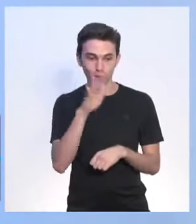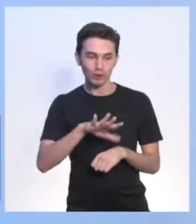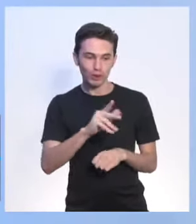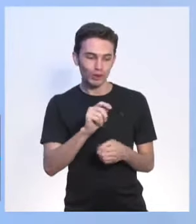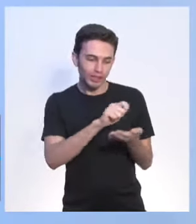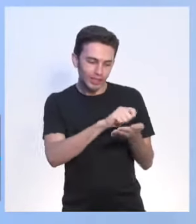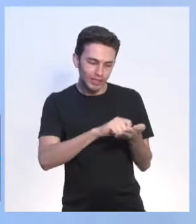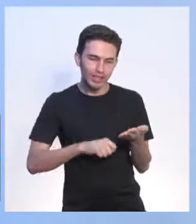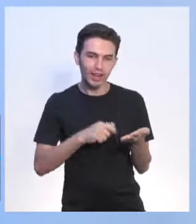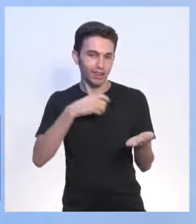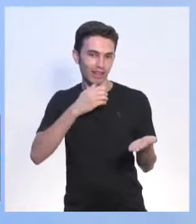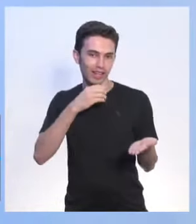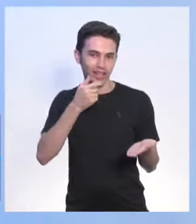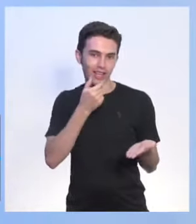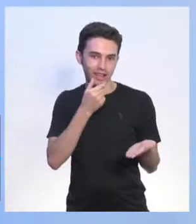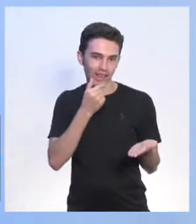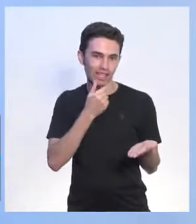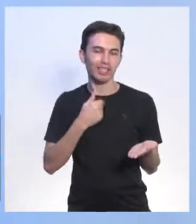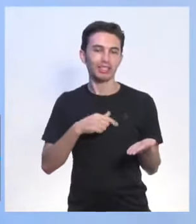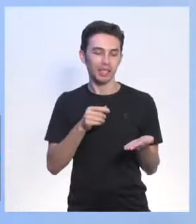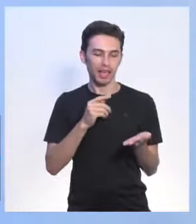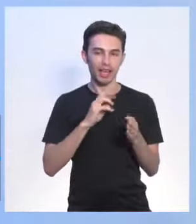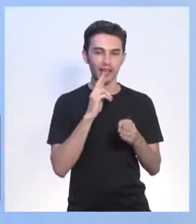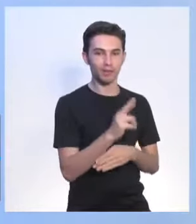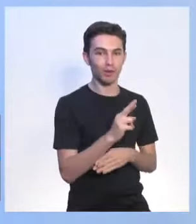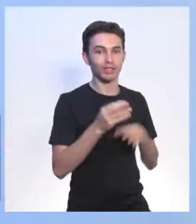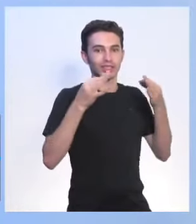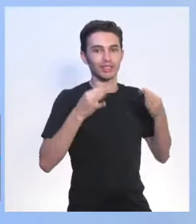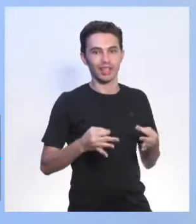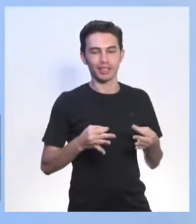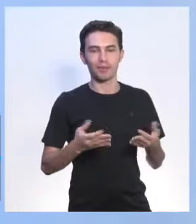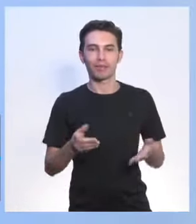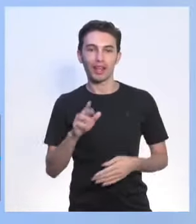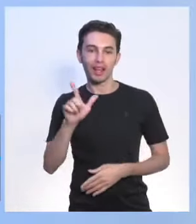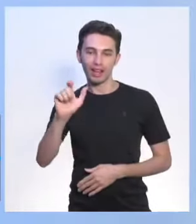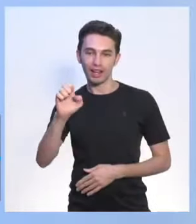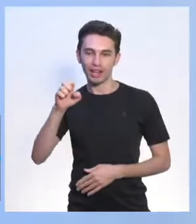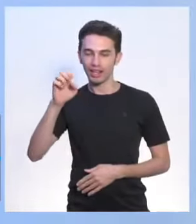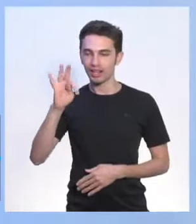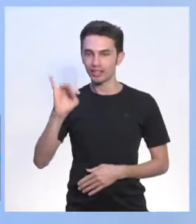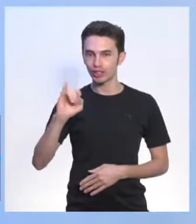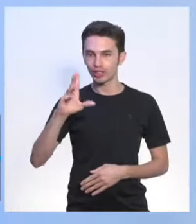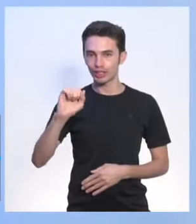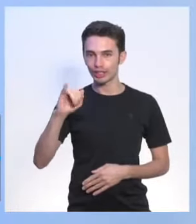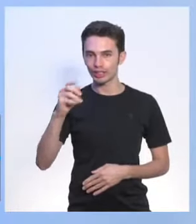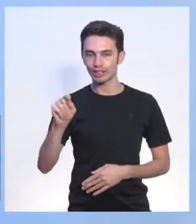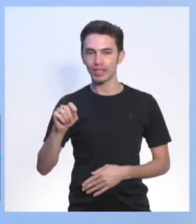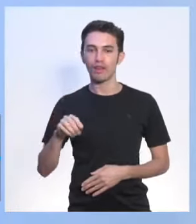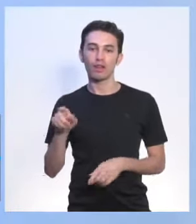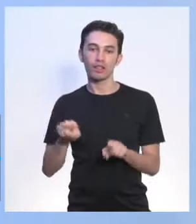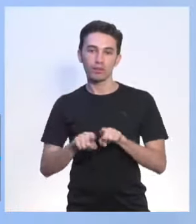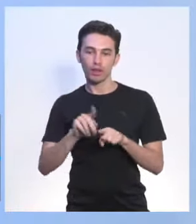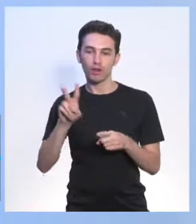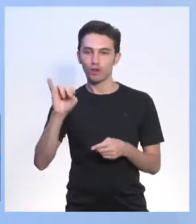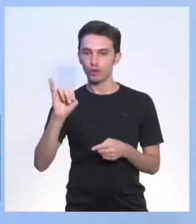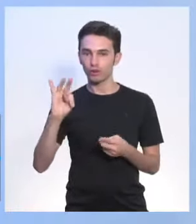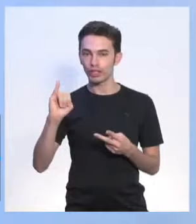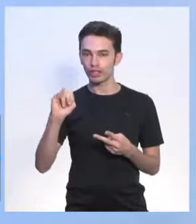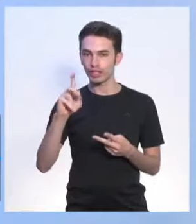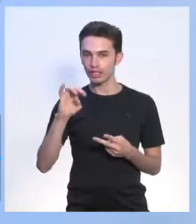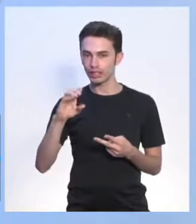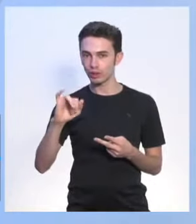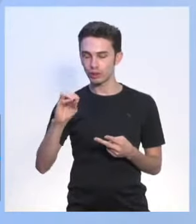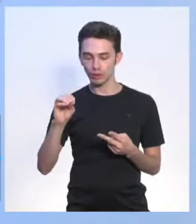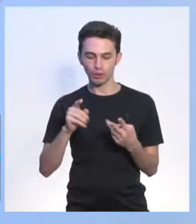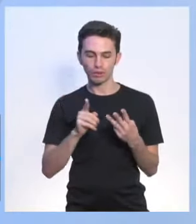bom? Então, vamos lá. A Letícia Gaspar, provavelmente, com respostas completas aí. O Vinícius Lira, a Júlia Scarpan, eu